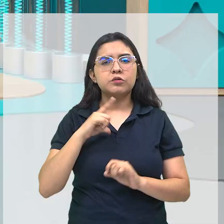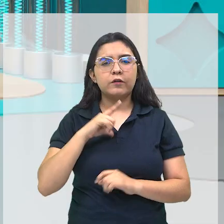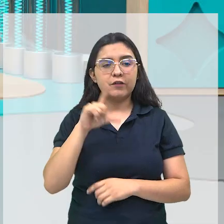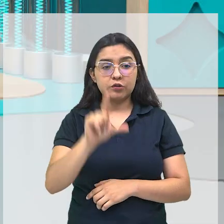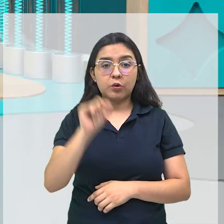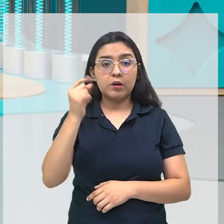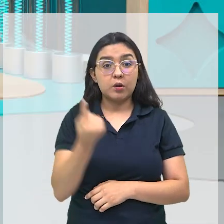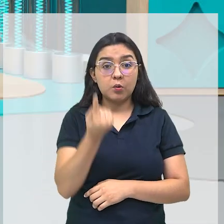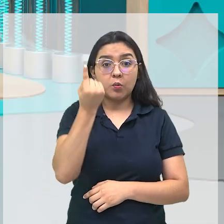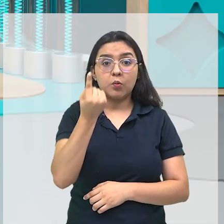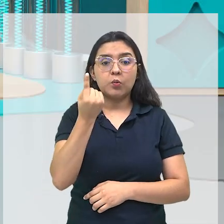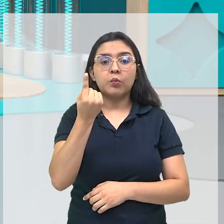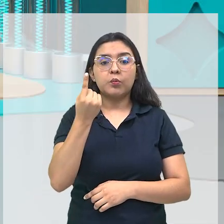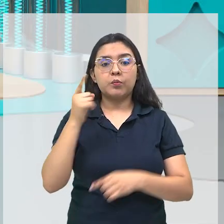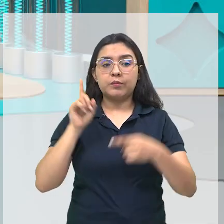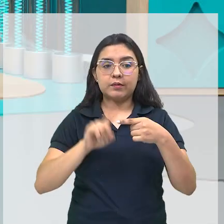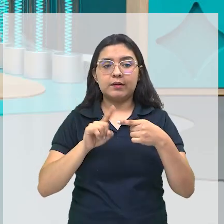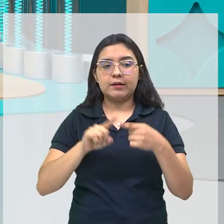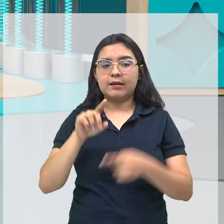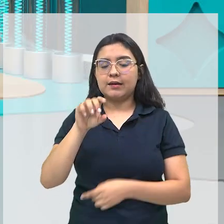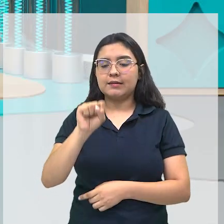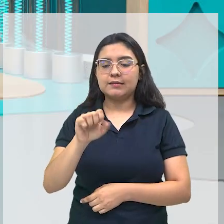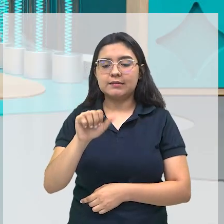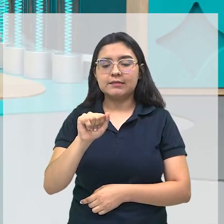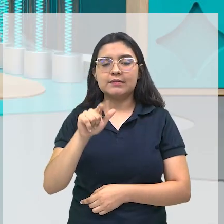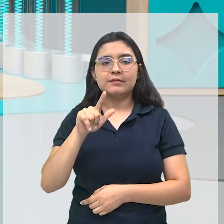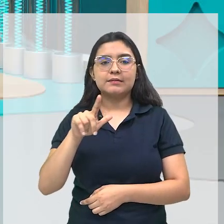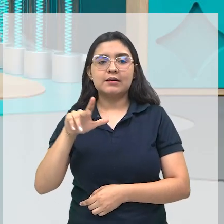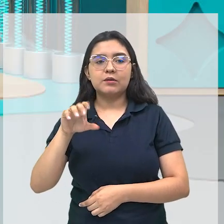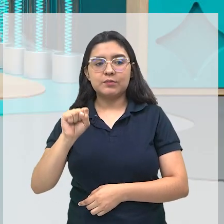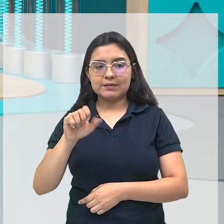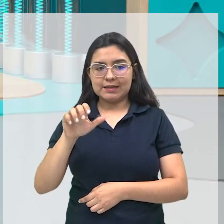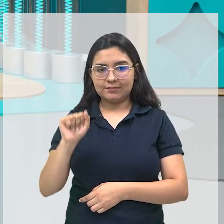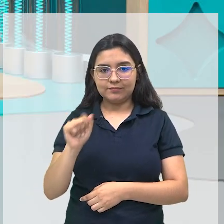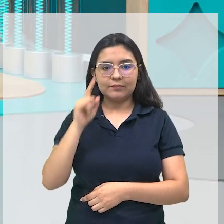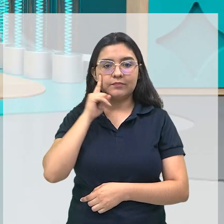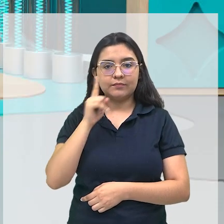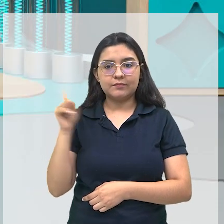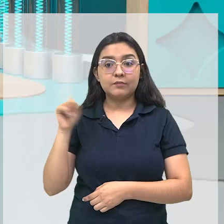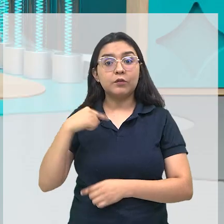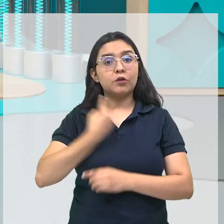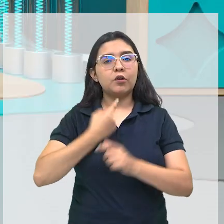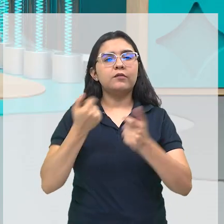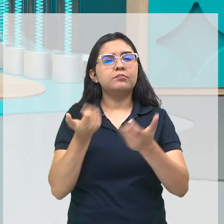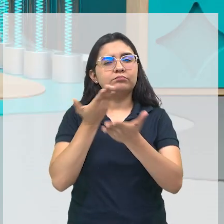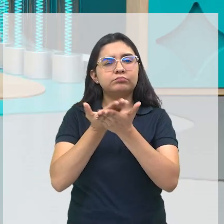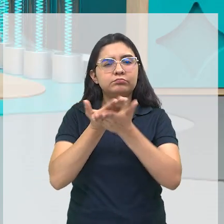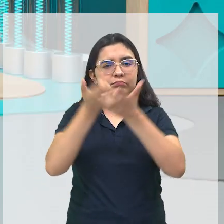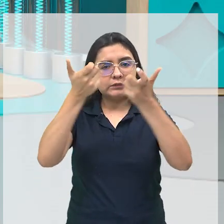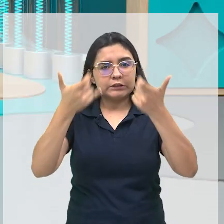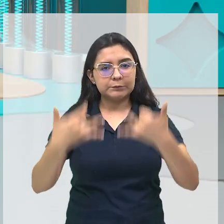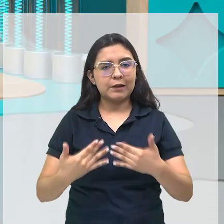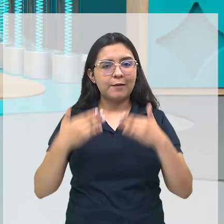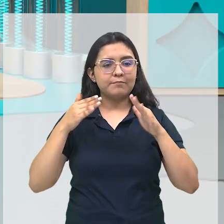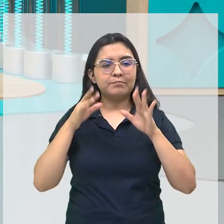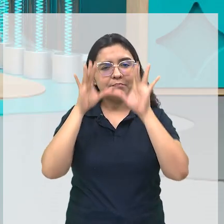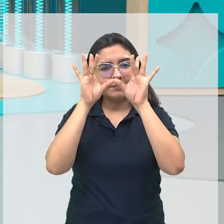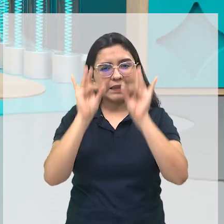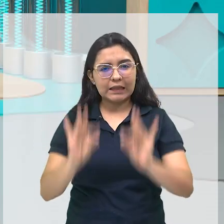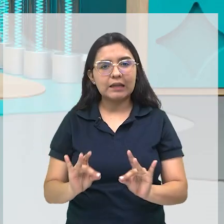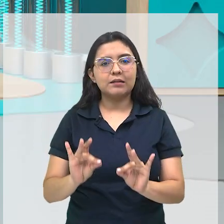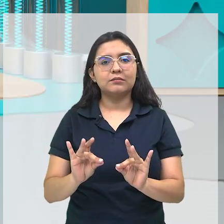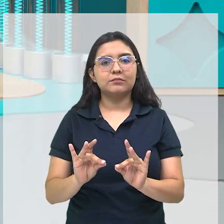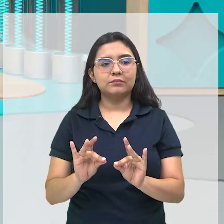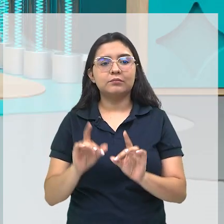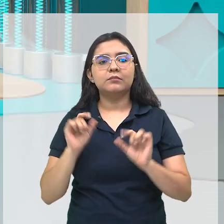só um desses estilos, que é este que aparece agora para nós, é a salsa. Nós vamos falar sobre ela, embora